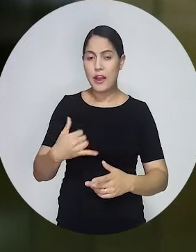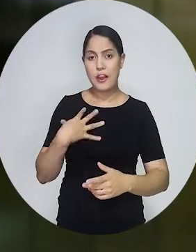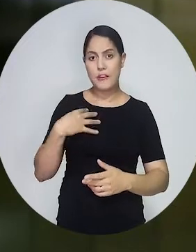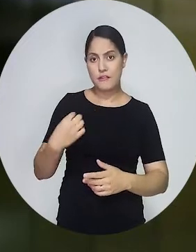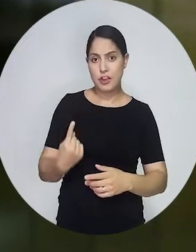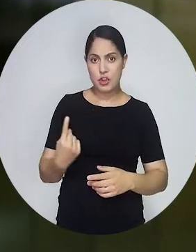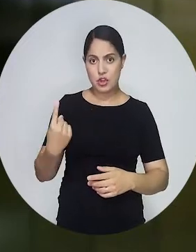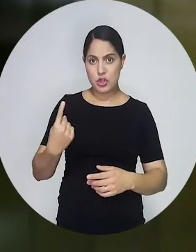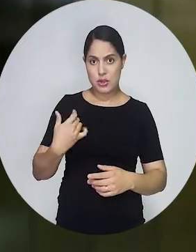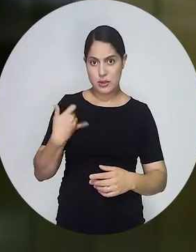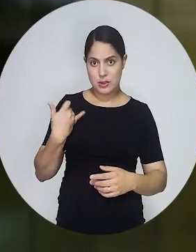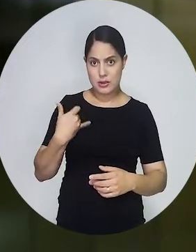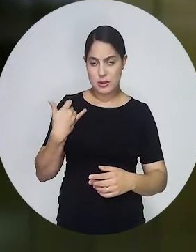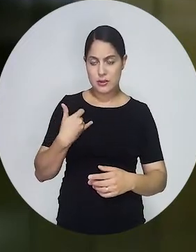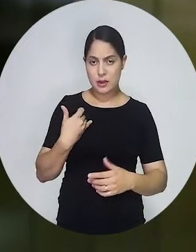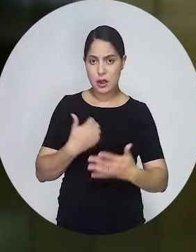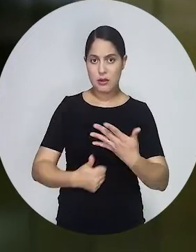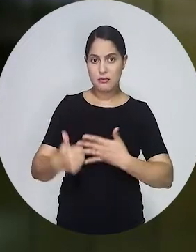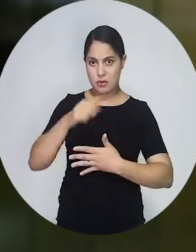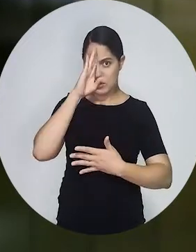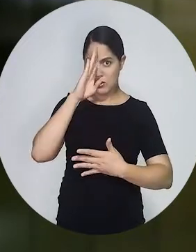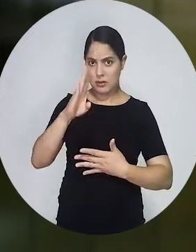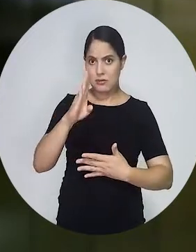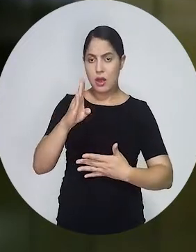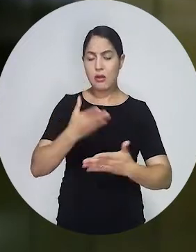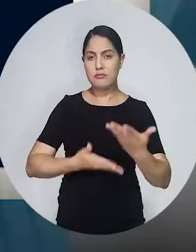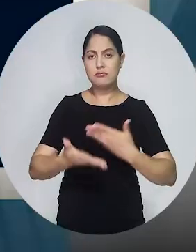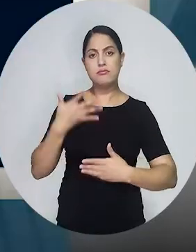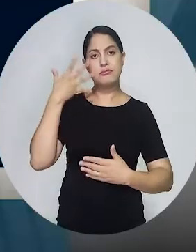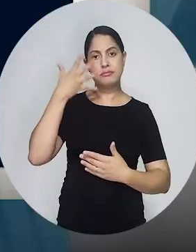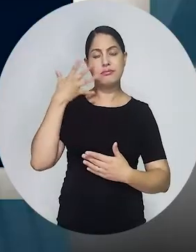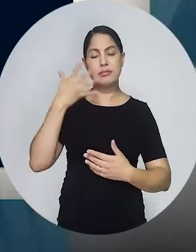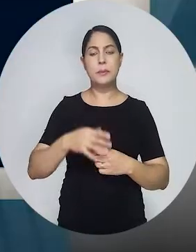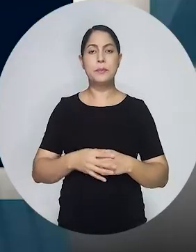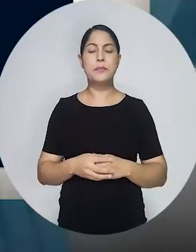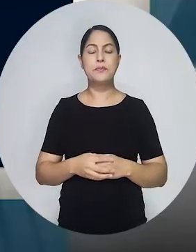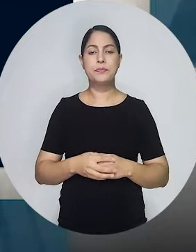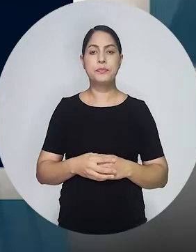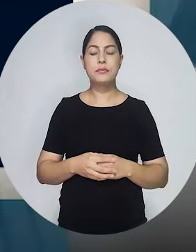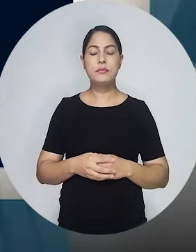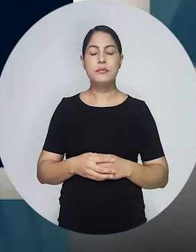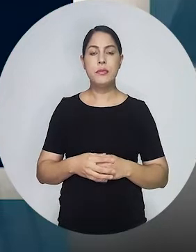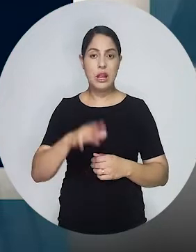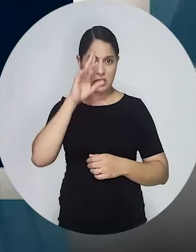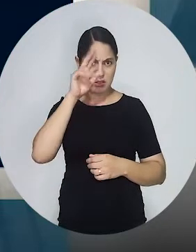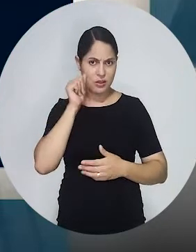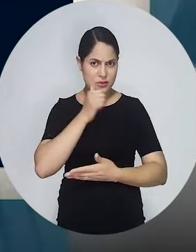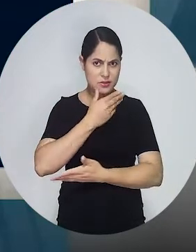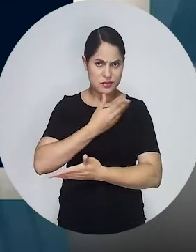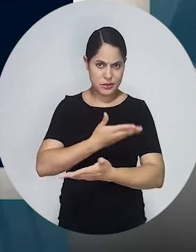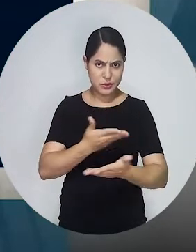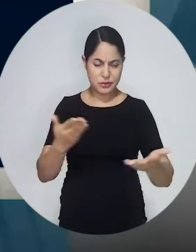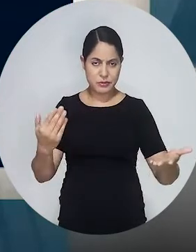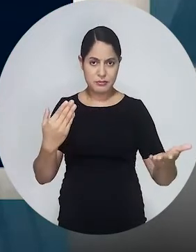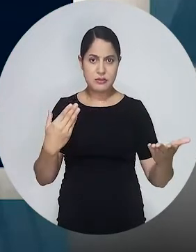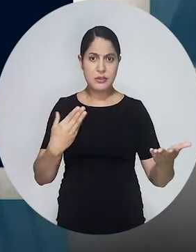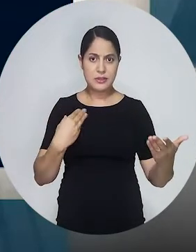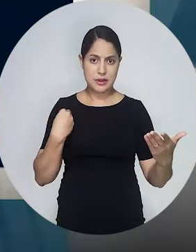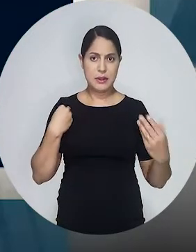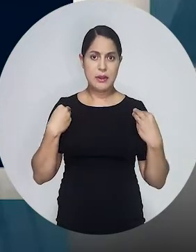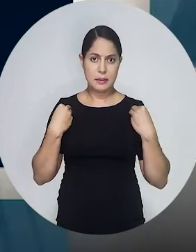1 ano, que sustentasse seu processo com preferência. Senhora ministra, senhores ministros, eu